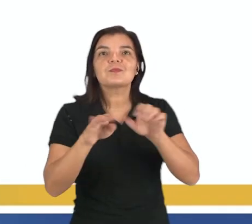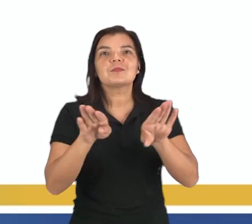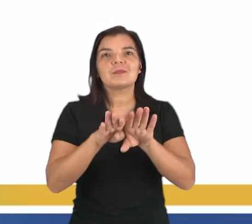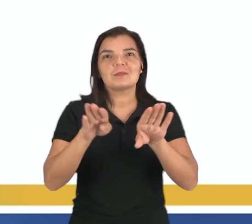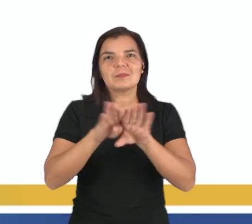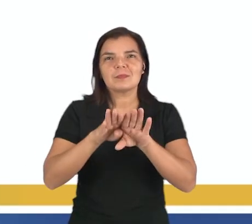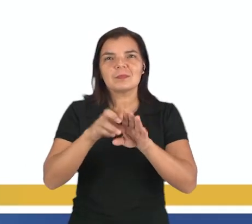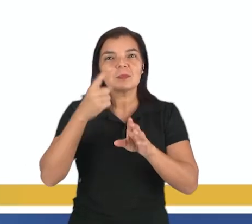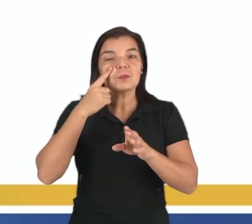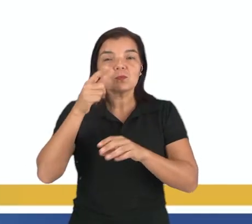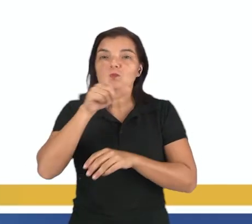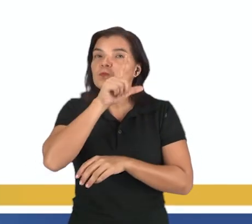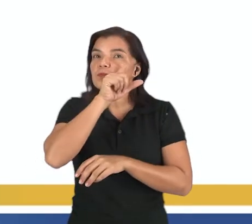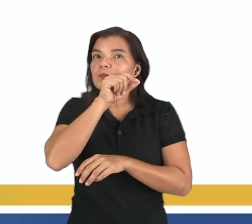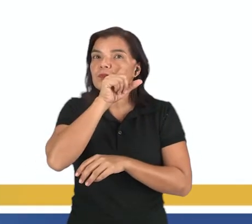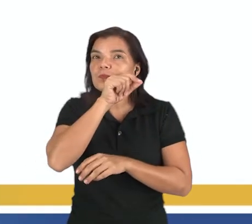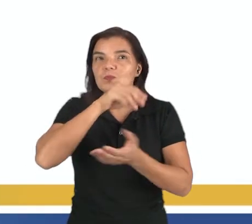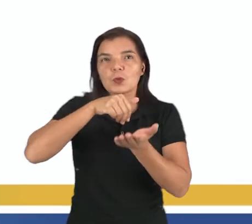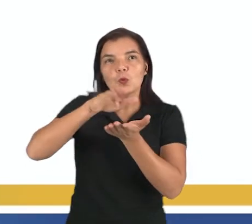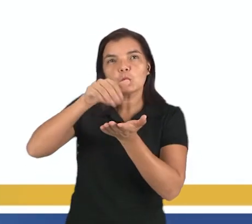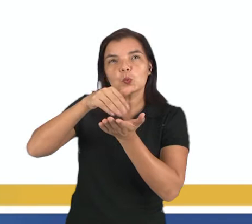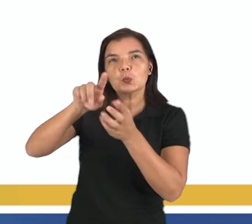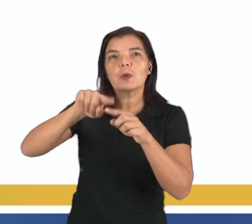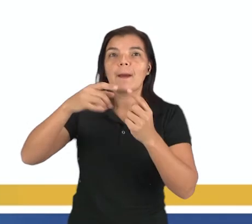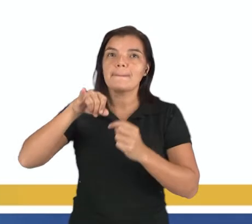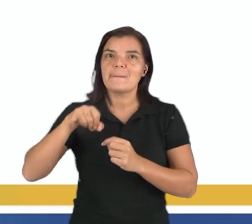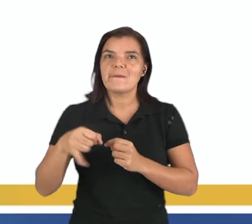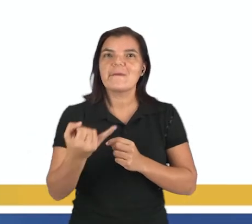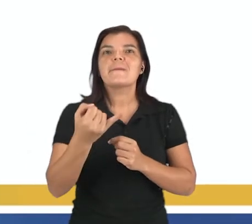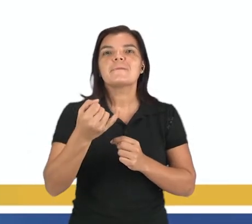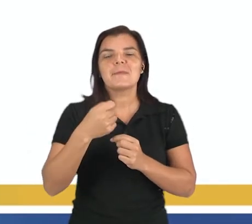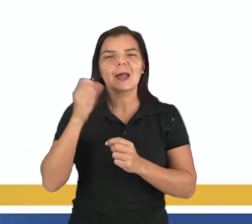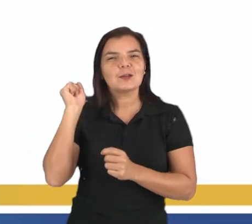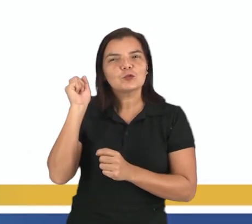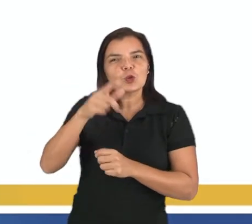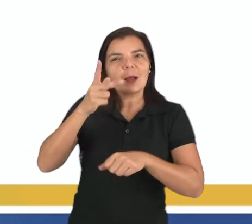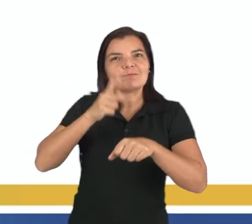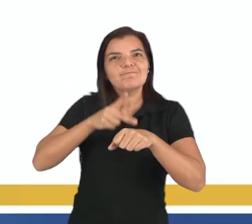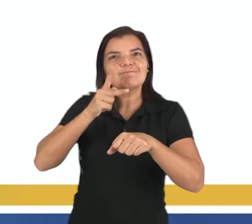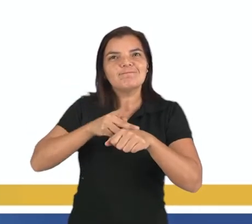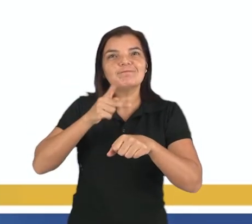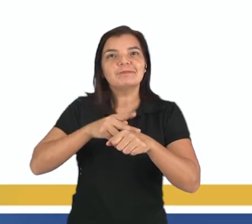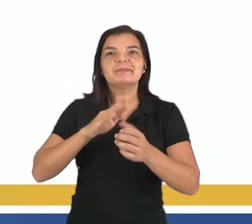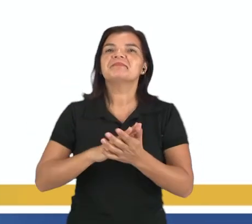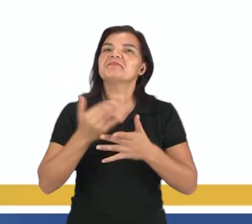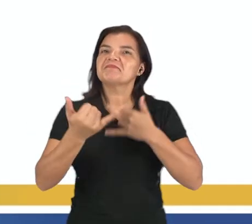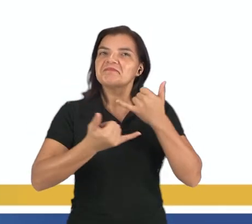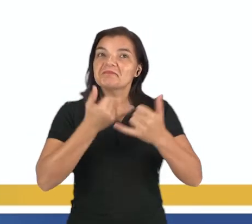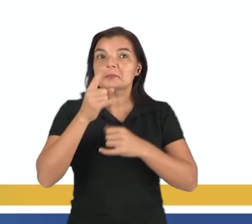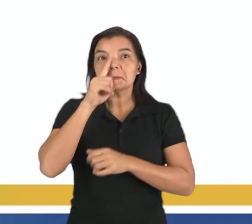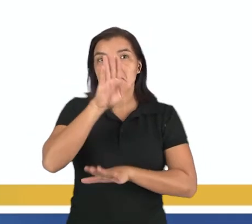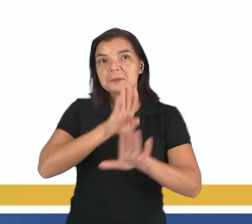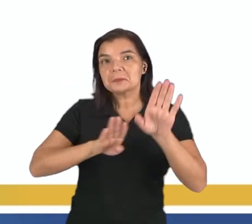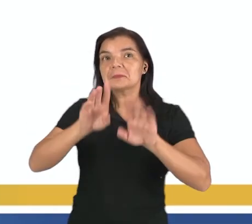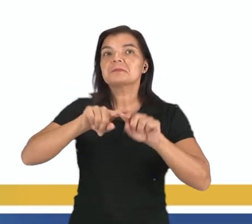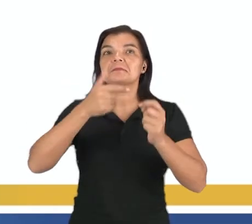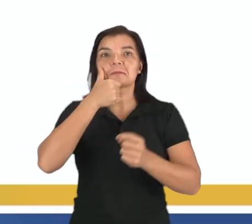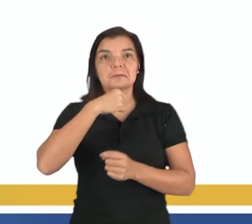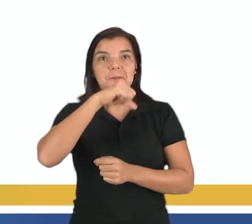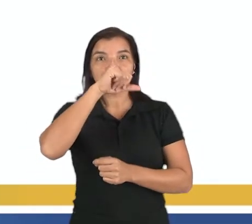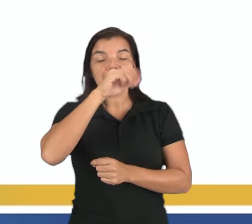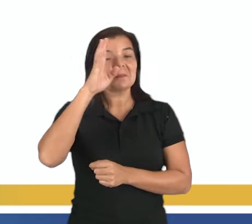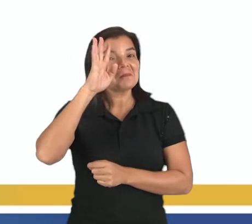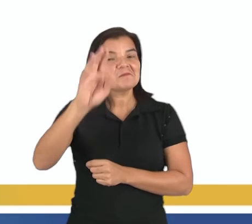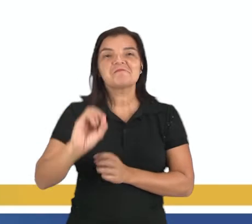do arroz para enxotar passarinho, nós aproveitávamos para jogar pedrinha, diversão arriscada que papai